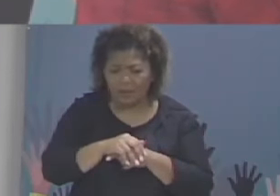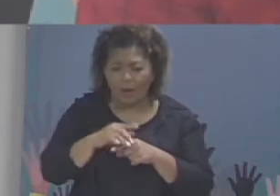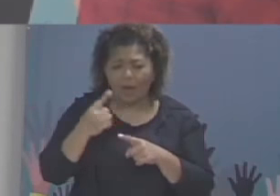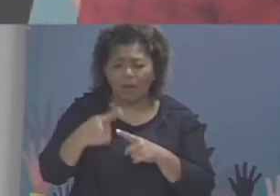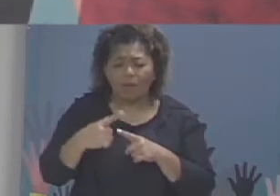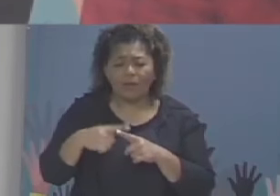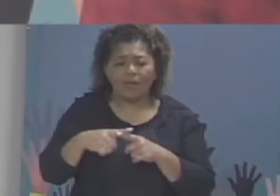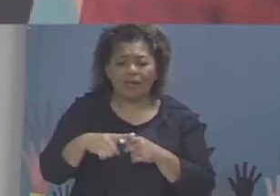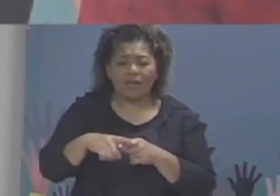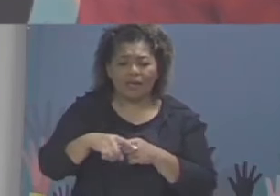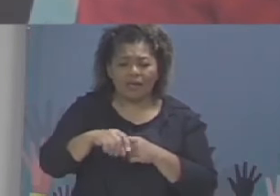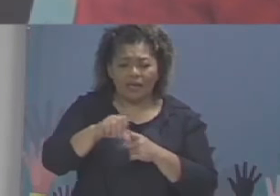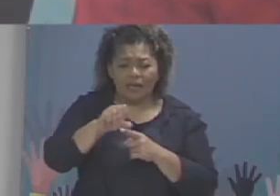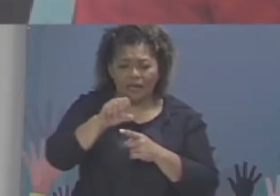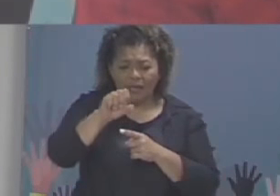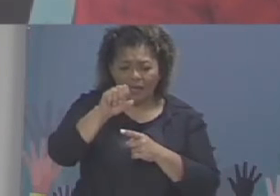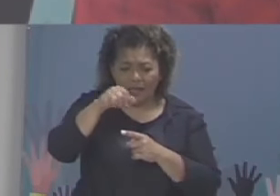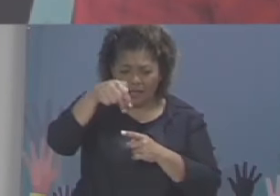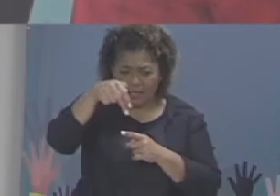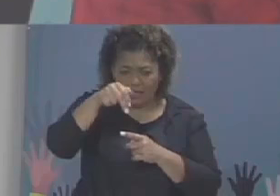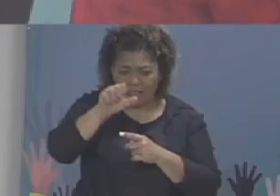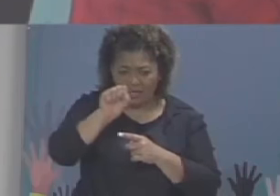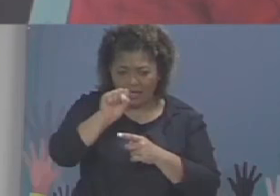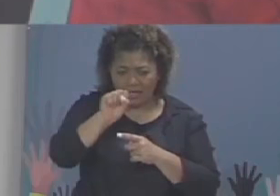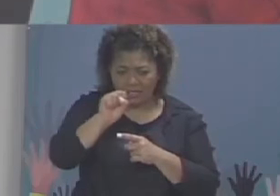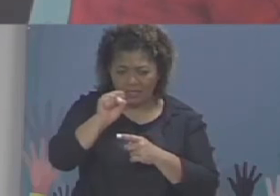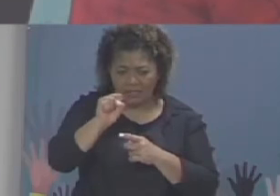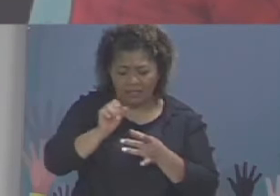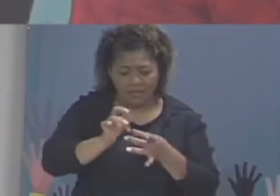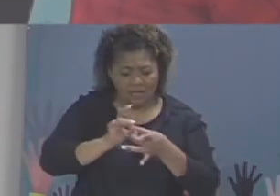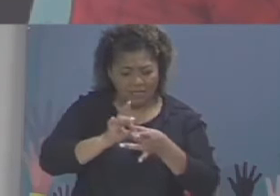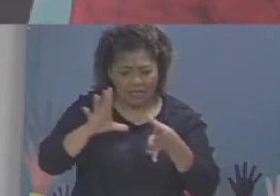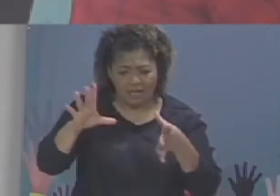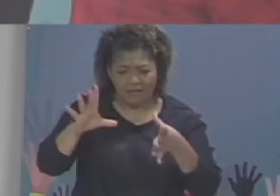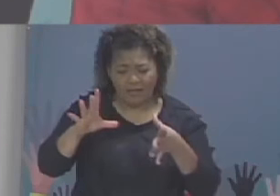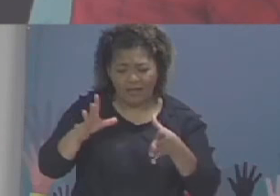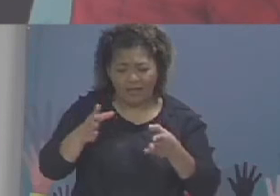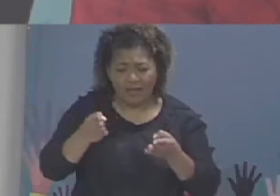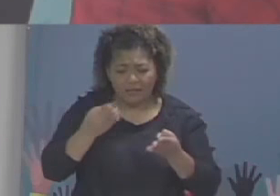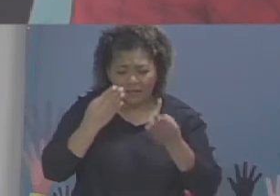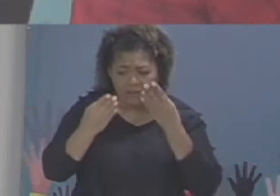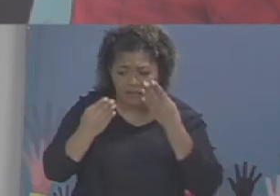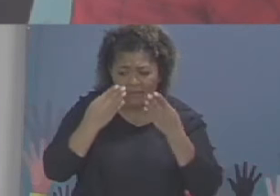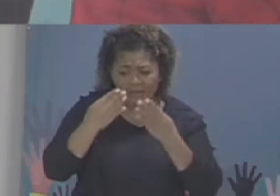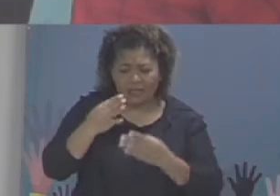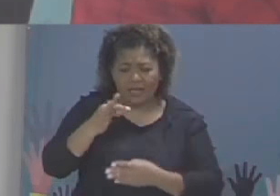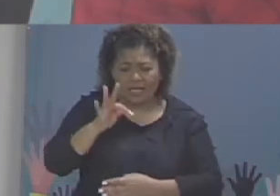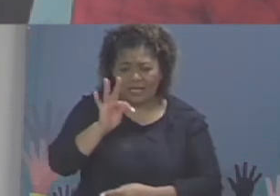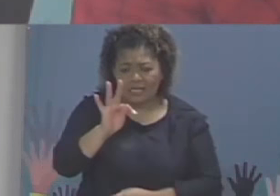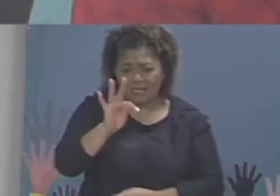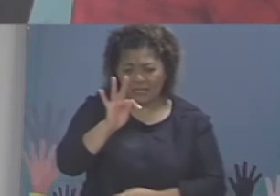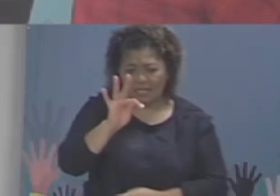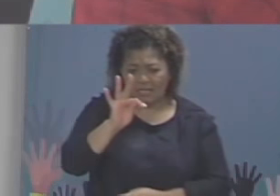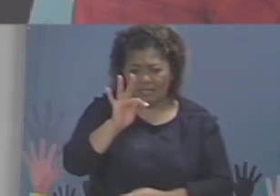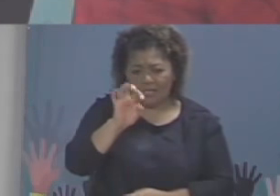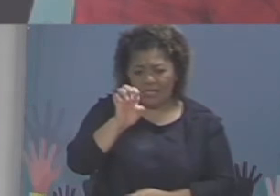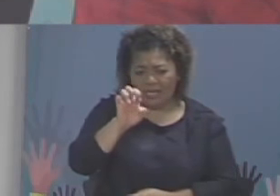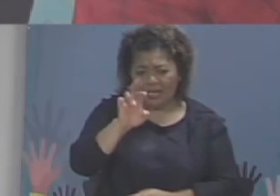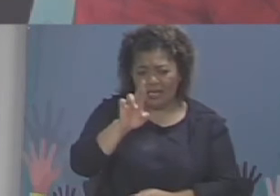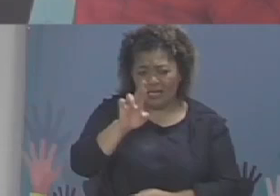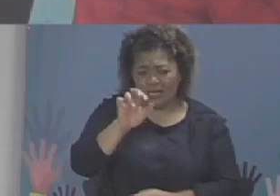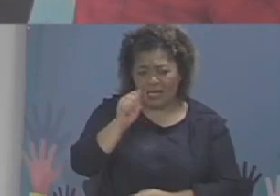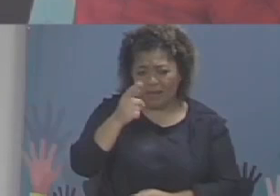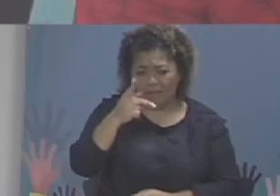regulamentou, é a psicoterapia. Primeiro com 12 sessões, nós participamos intensamente desse debate, depois para 40 sessões dentro